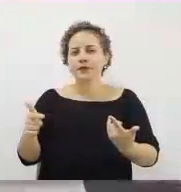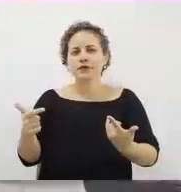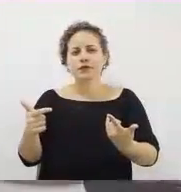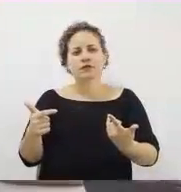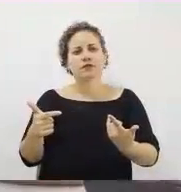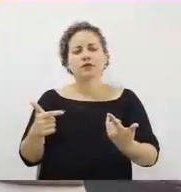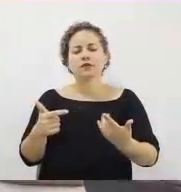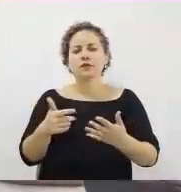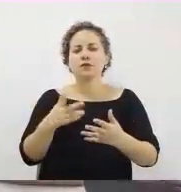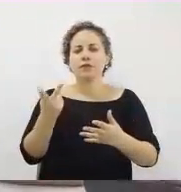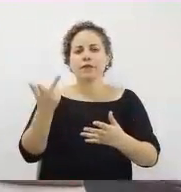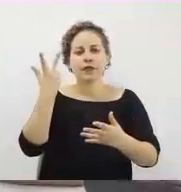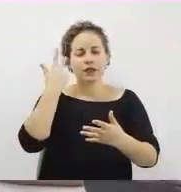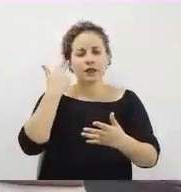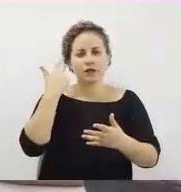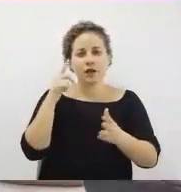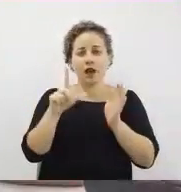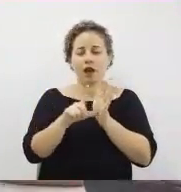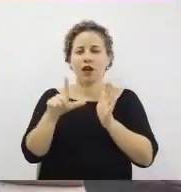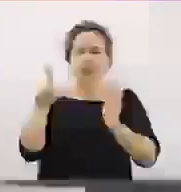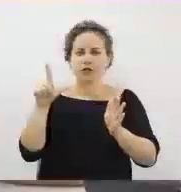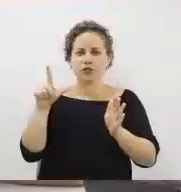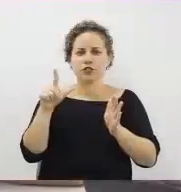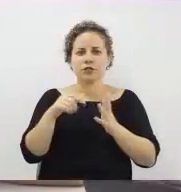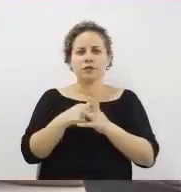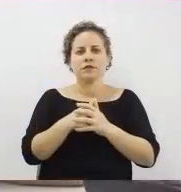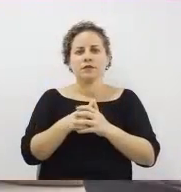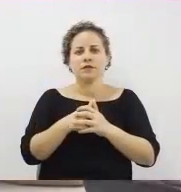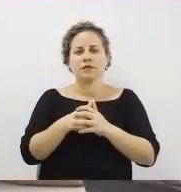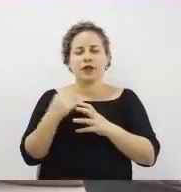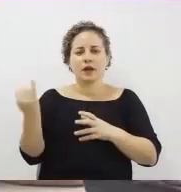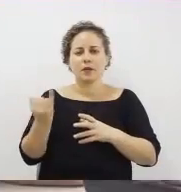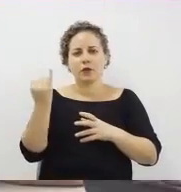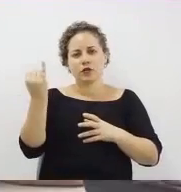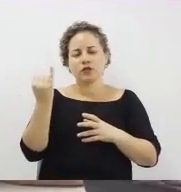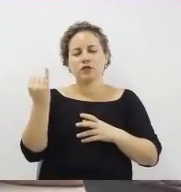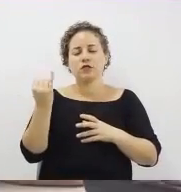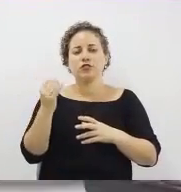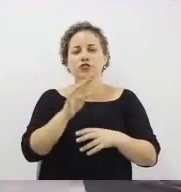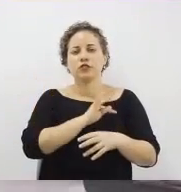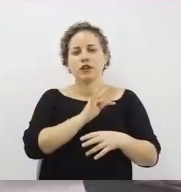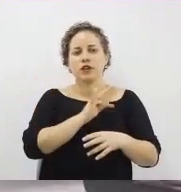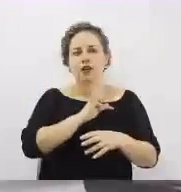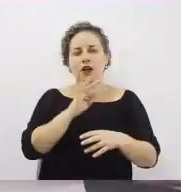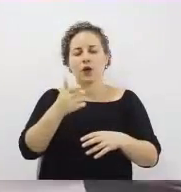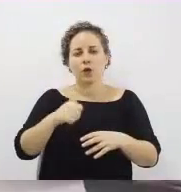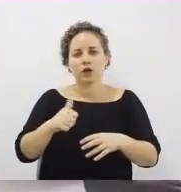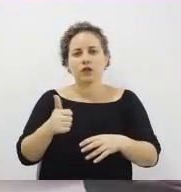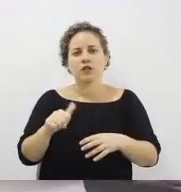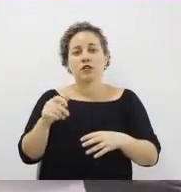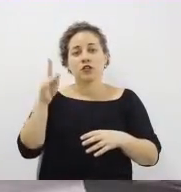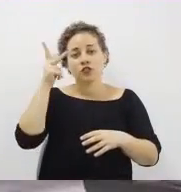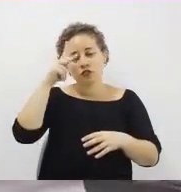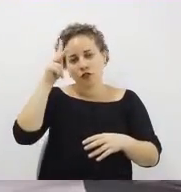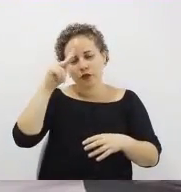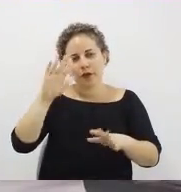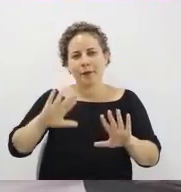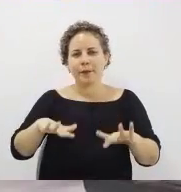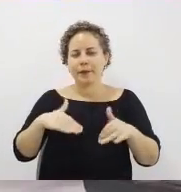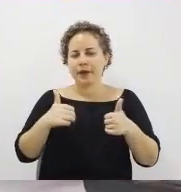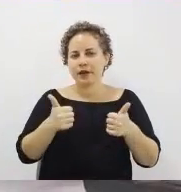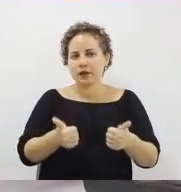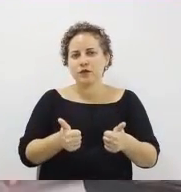base de dados que tenha sido mantida anteriormente, é indicado o uso de técnicas qualitativas. Se houver histórico, melhor, mas